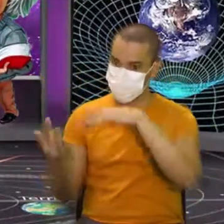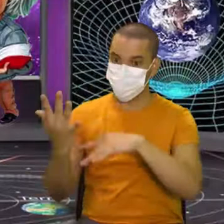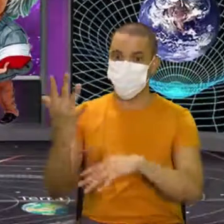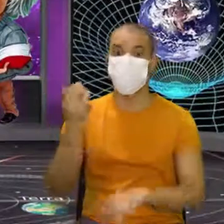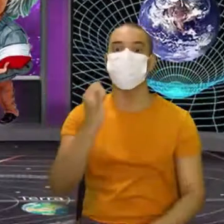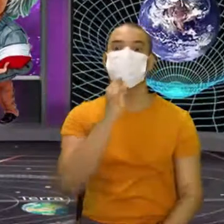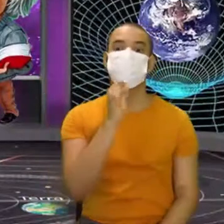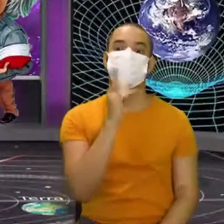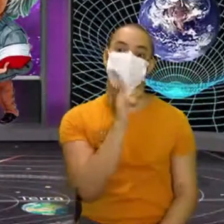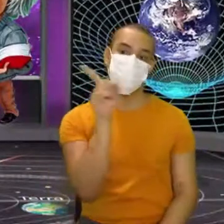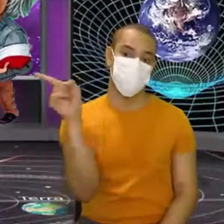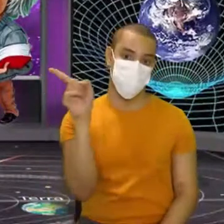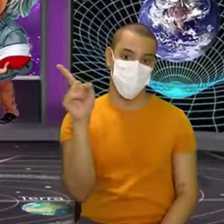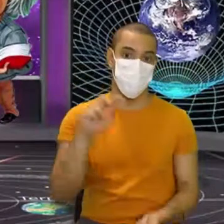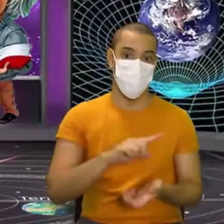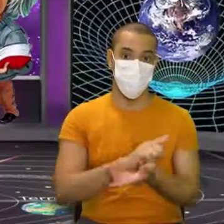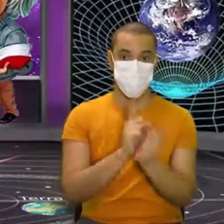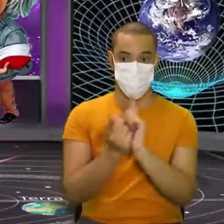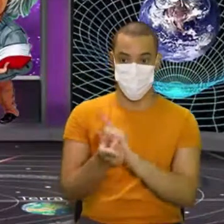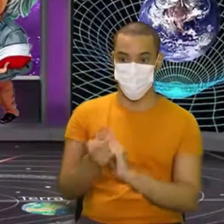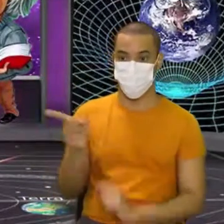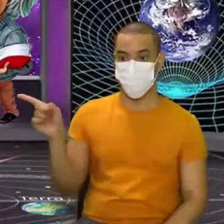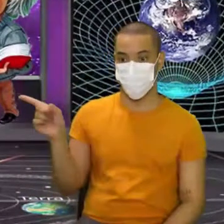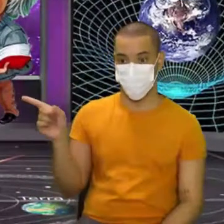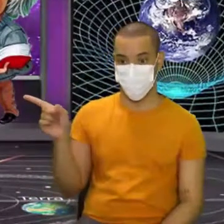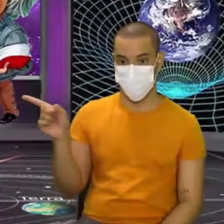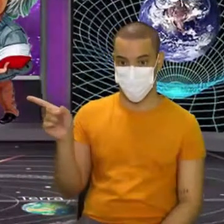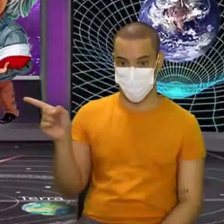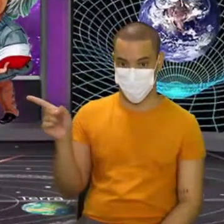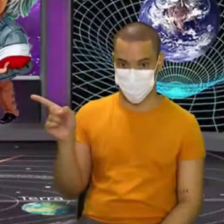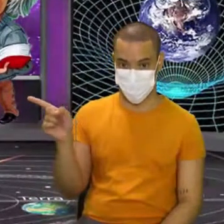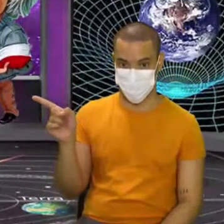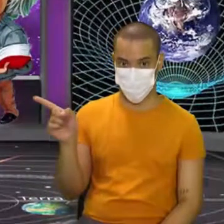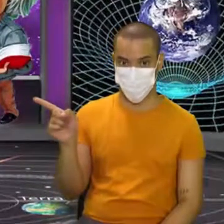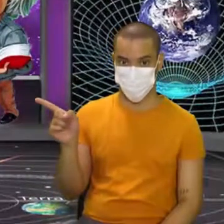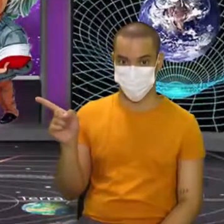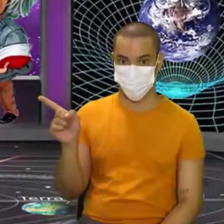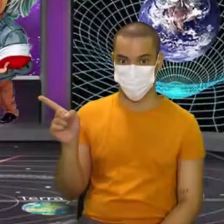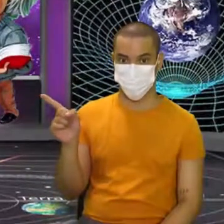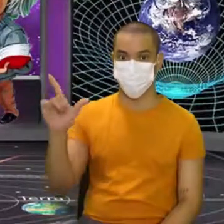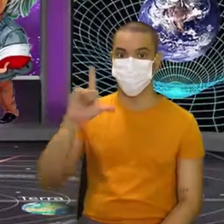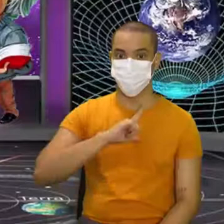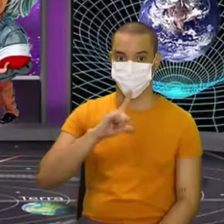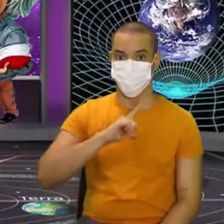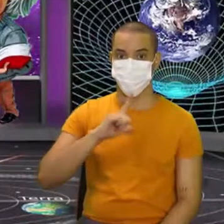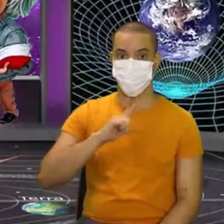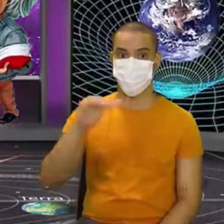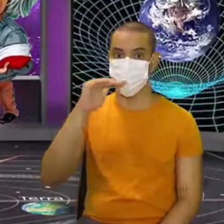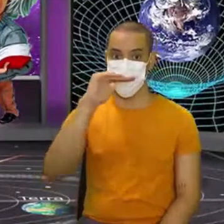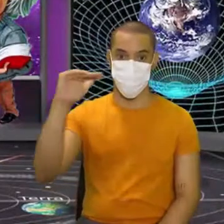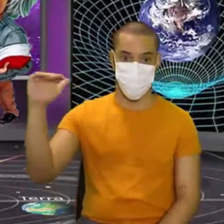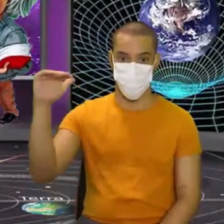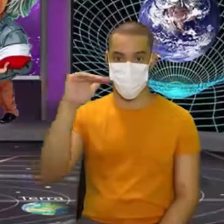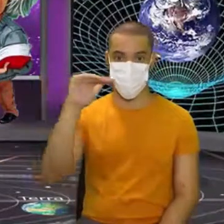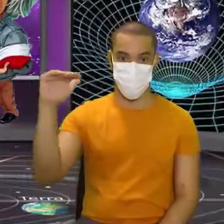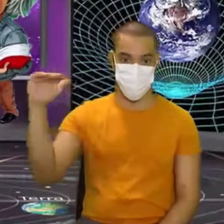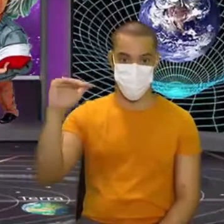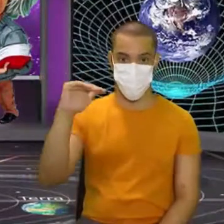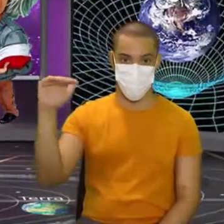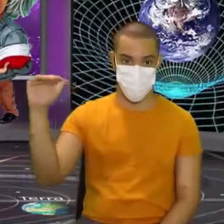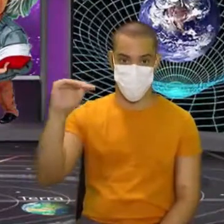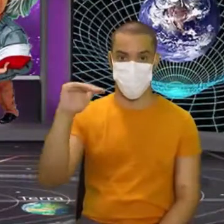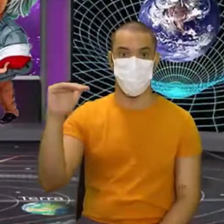da para cá e o objeto está se movendo para cá eletrizado uma carga né Então olha só aqui é meu plano vai